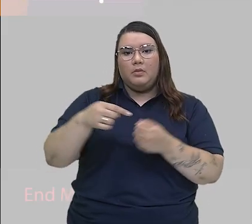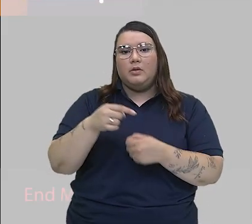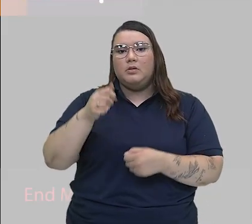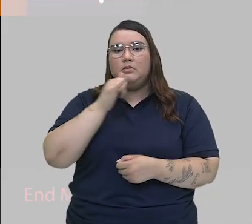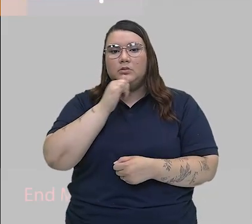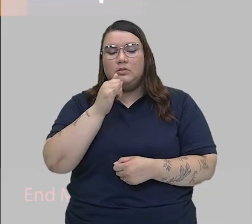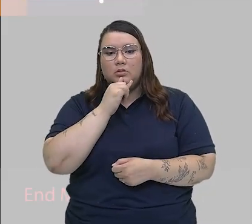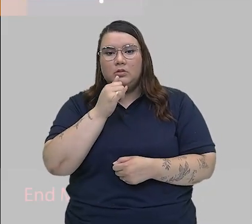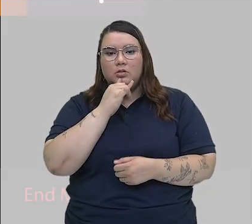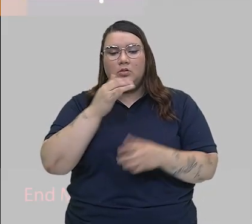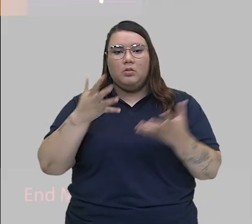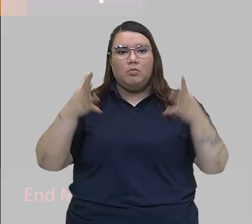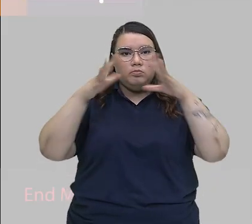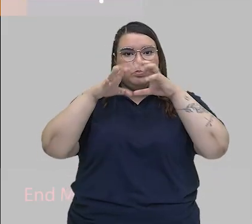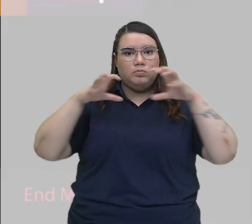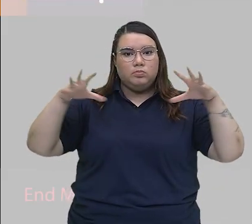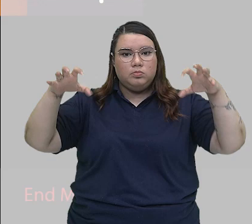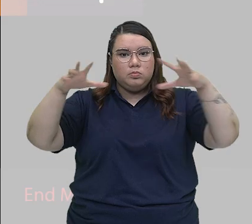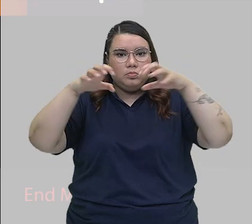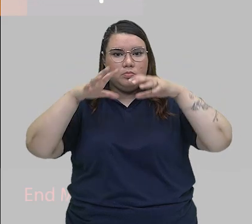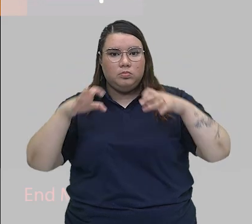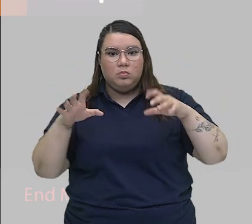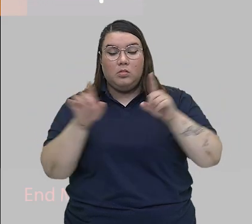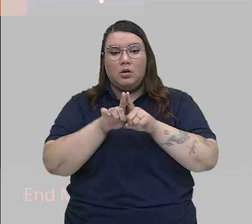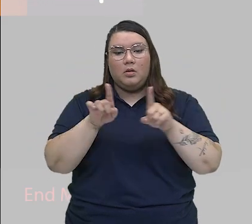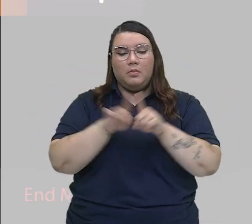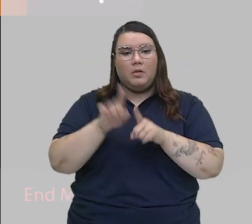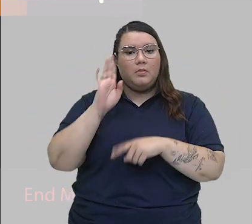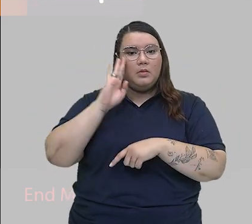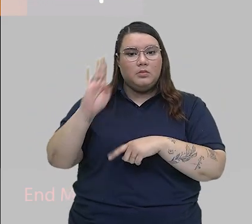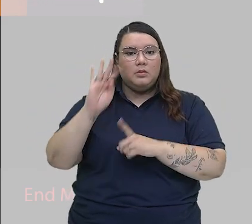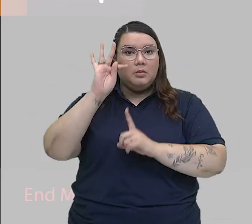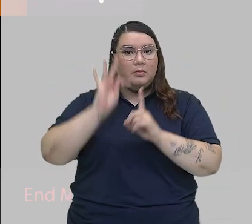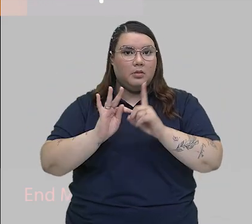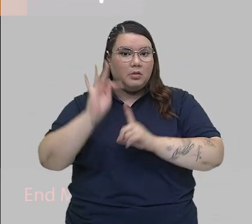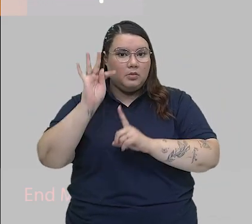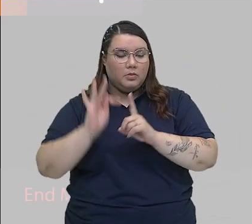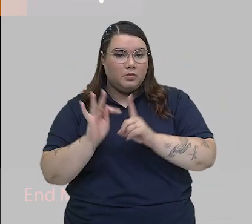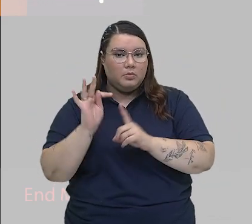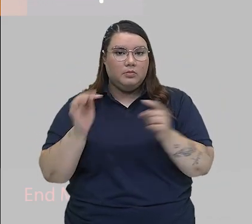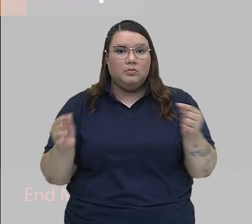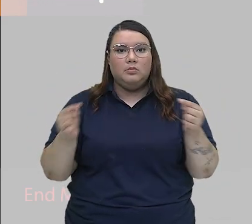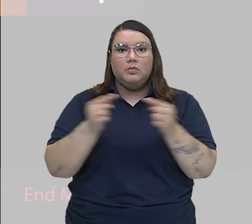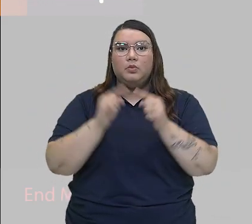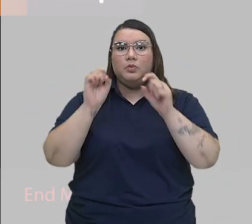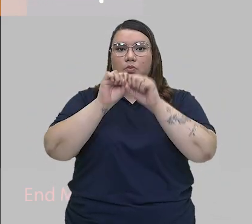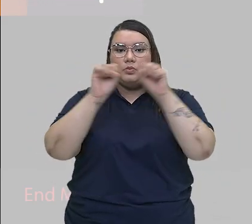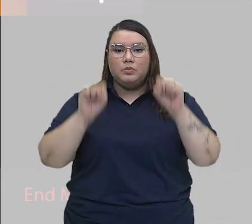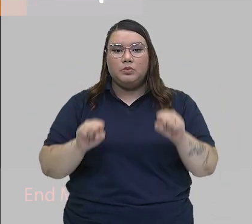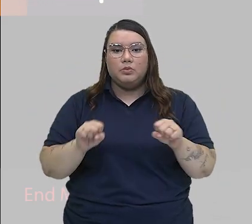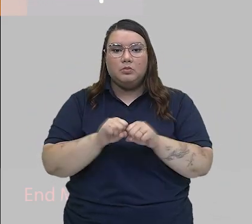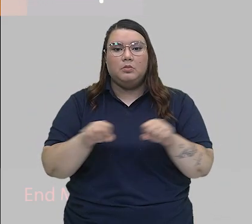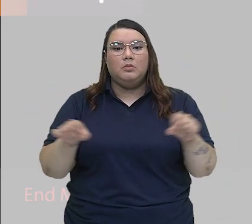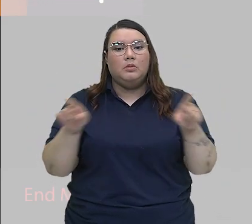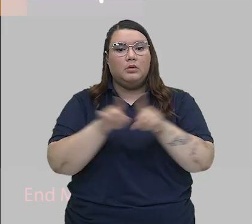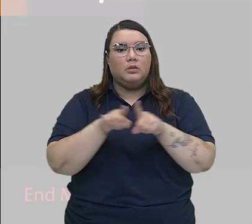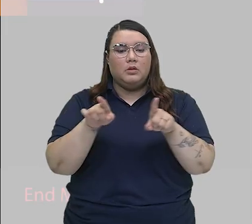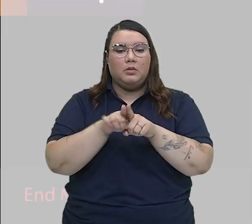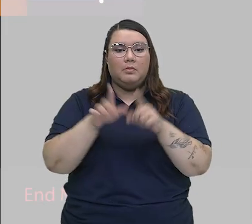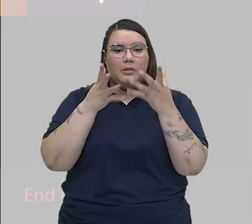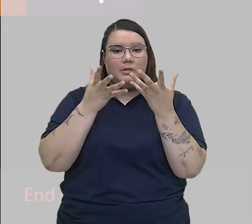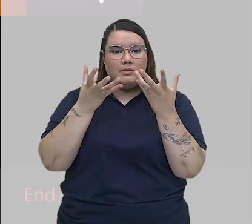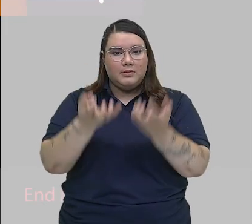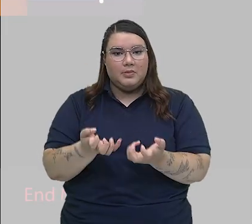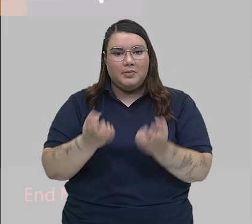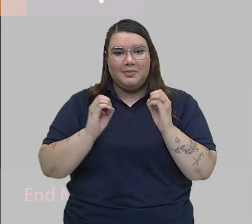exemplo, a formação das nuvens, né? E principalmente na temperatura dos sistemas e também até mesmo na seca,